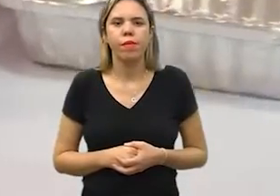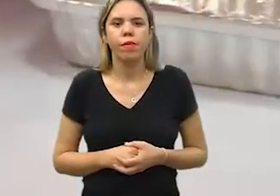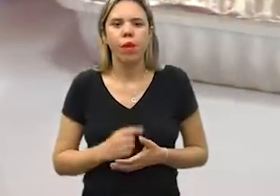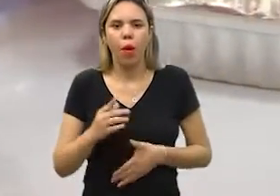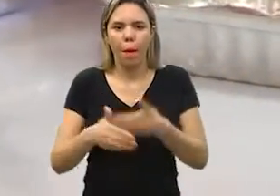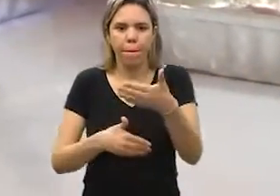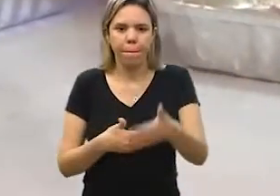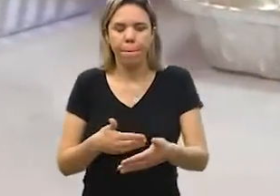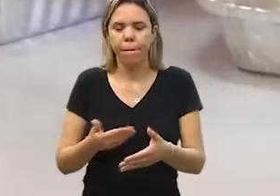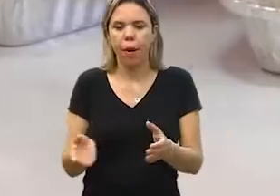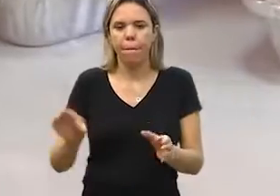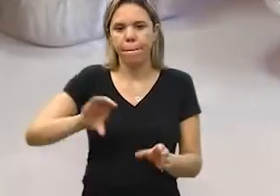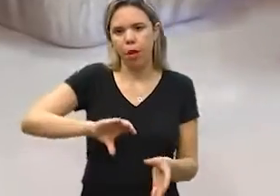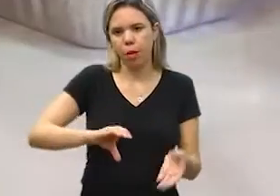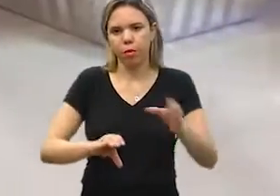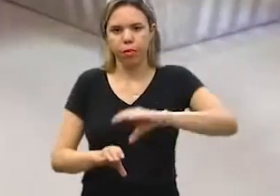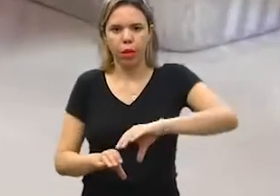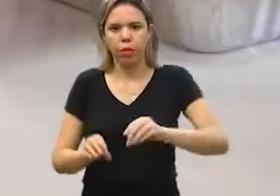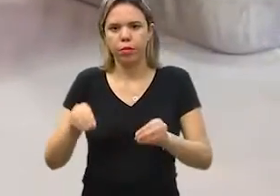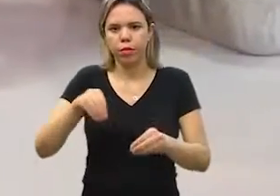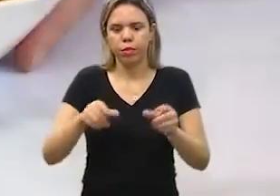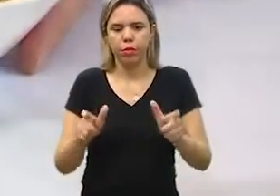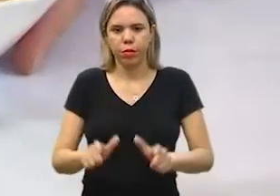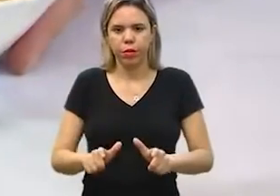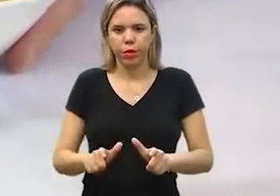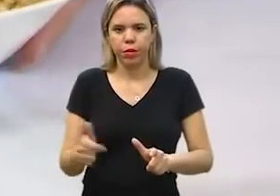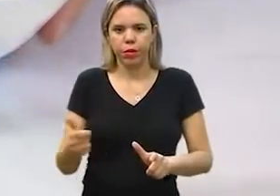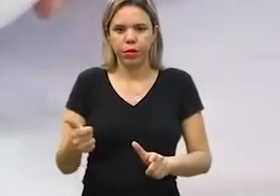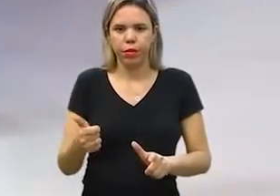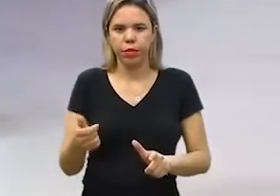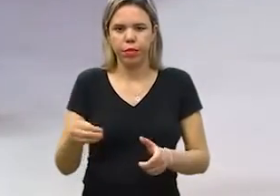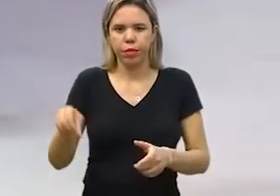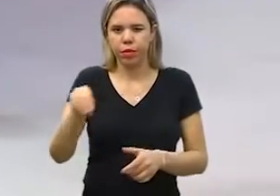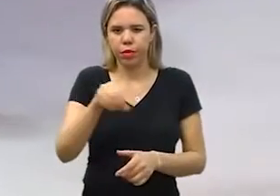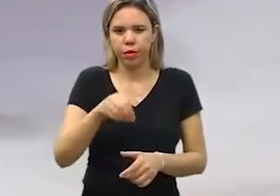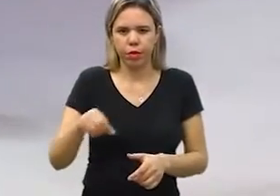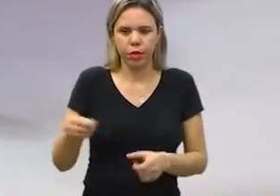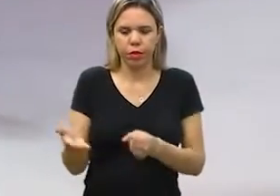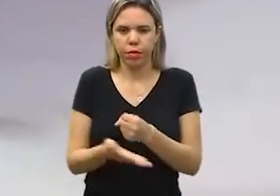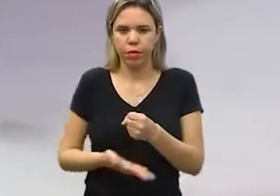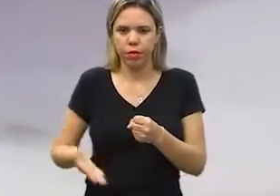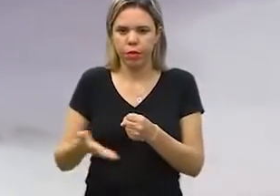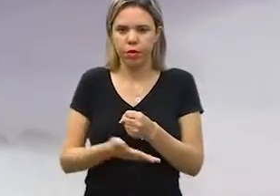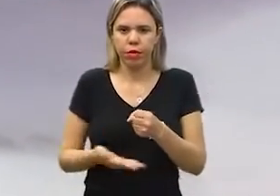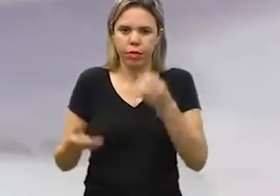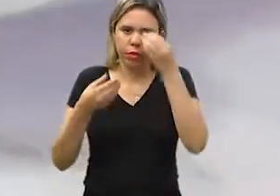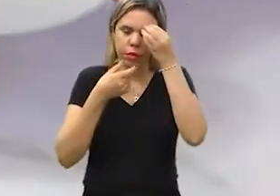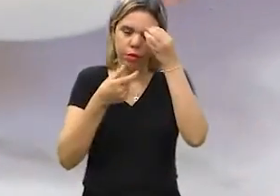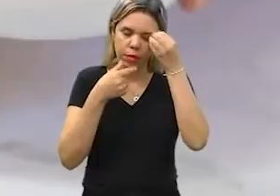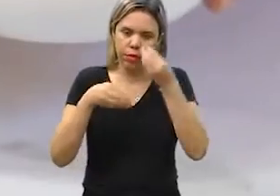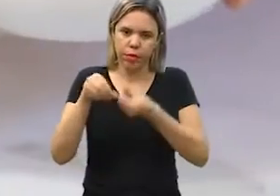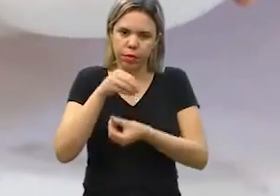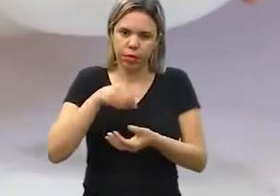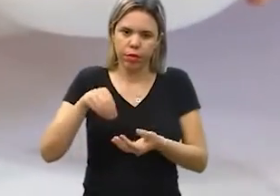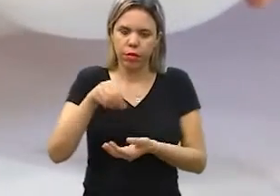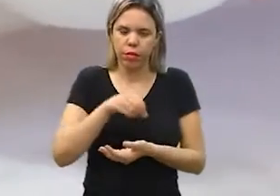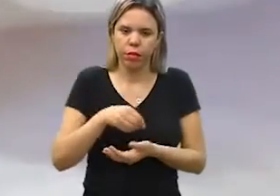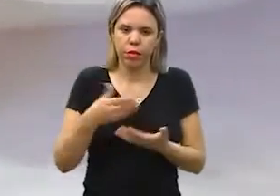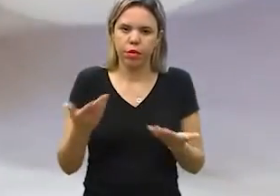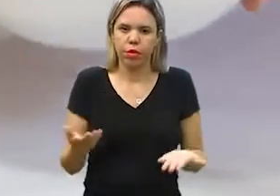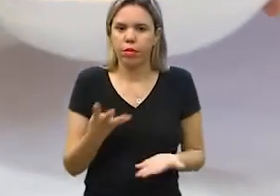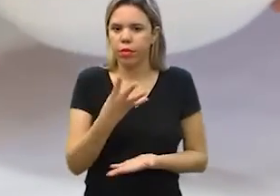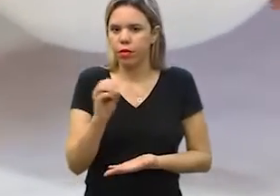O próximo passo é montar as marmitas. Primeiro, você vai colocar como base a bolacha triturada.